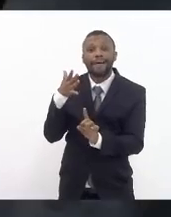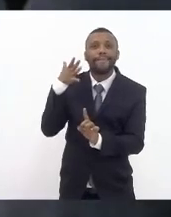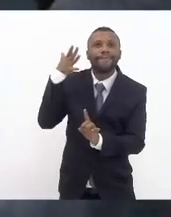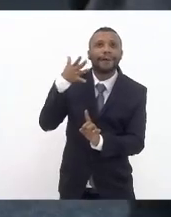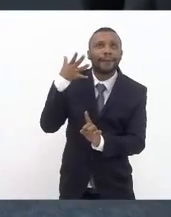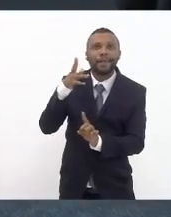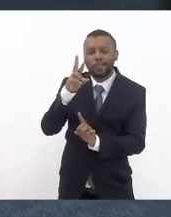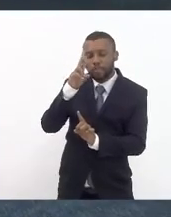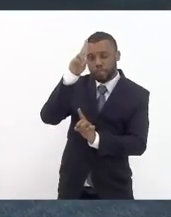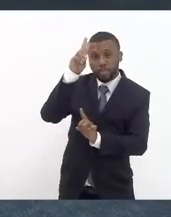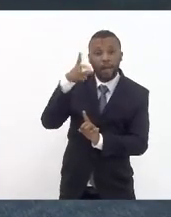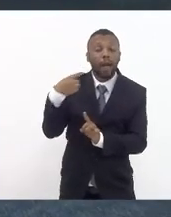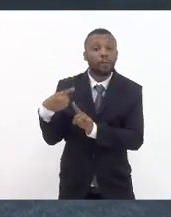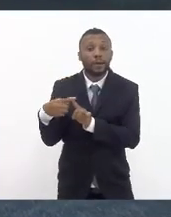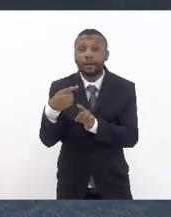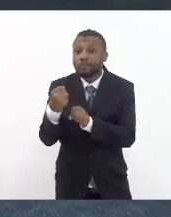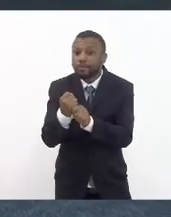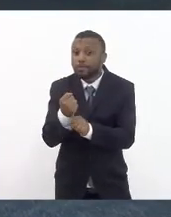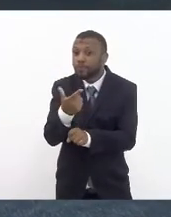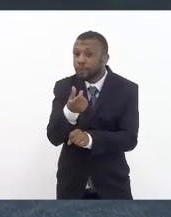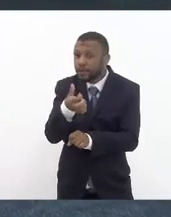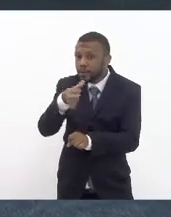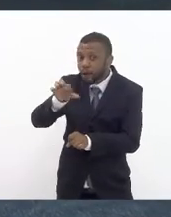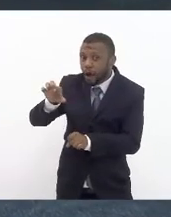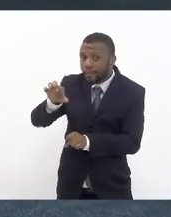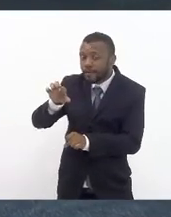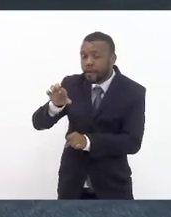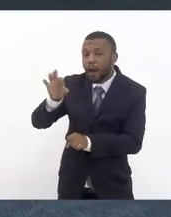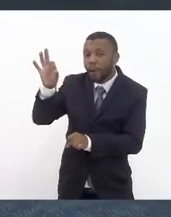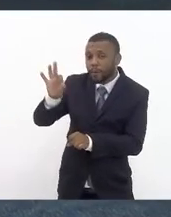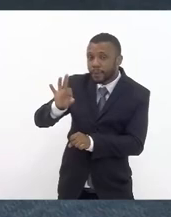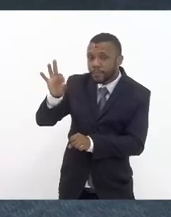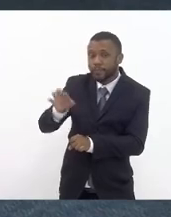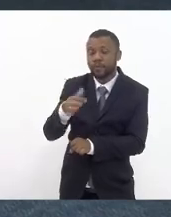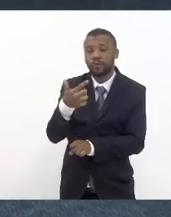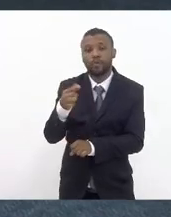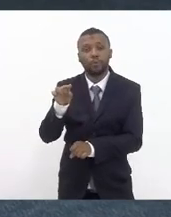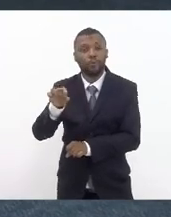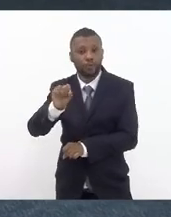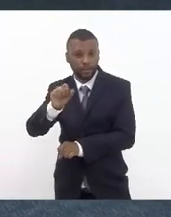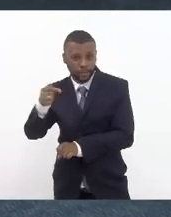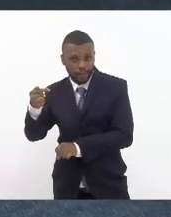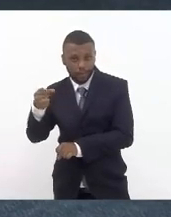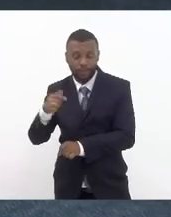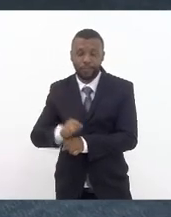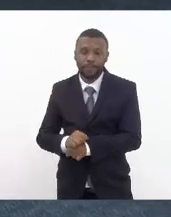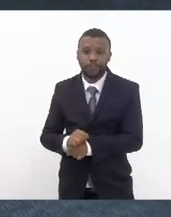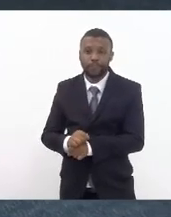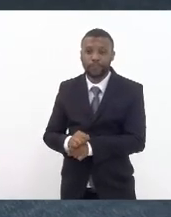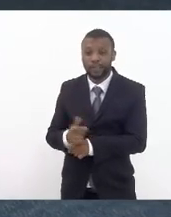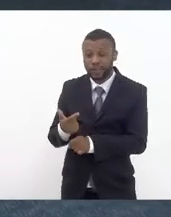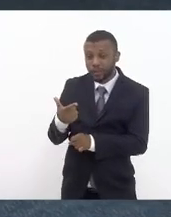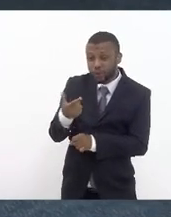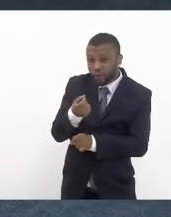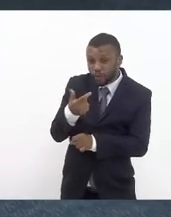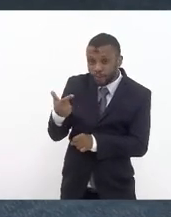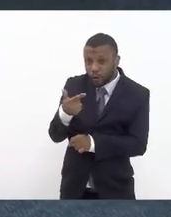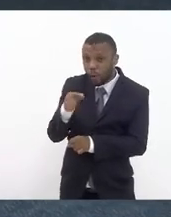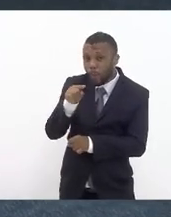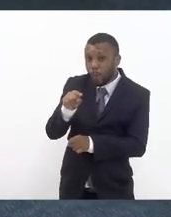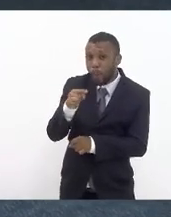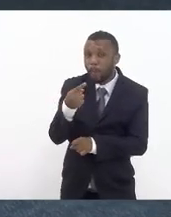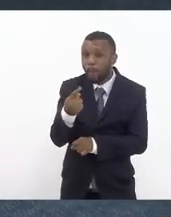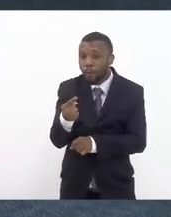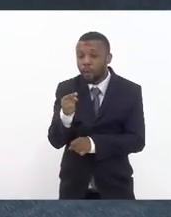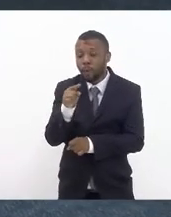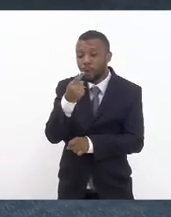perfeitamente. Em 2019, o percentual foi de 2,87. Em 2022, foi de 1,6 só. Então, é muito